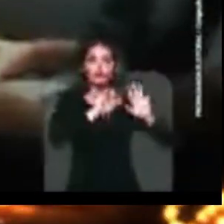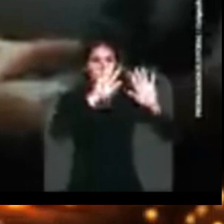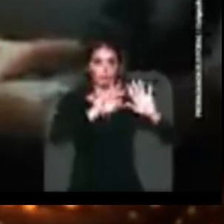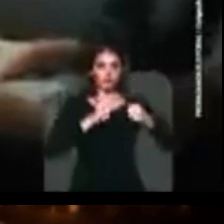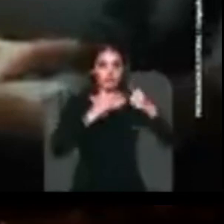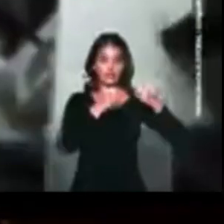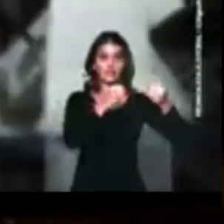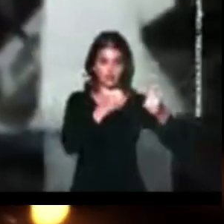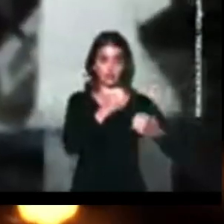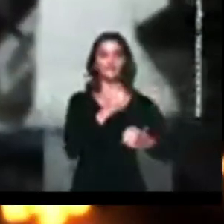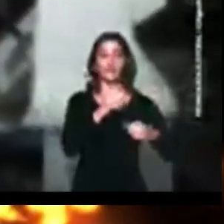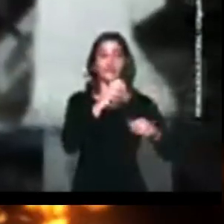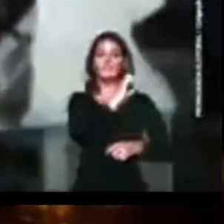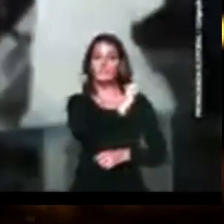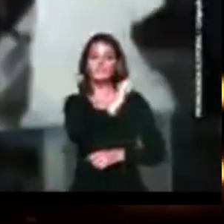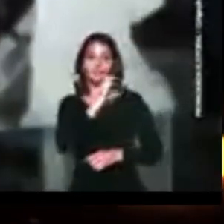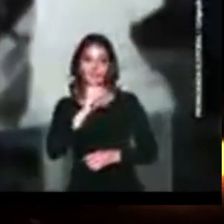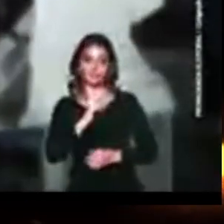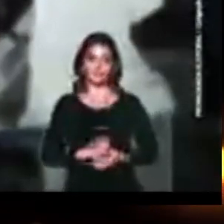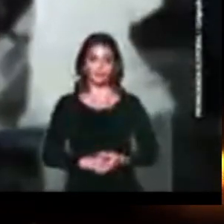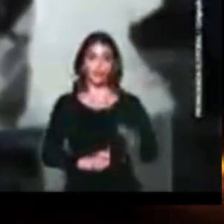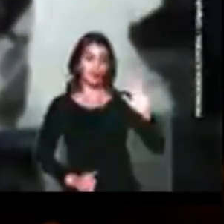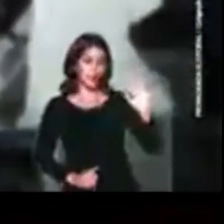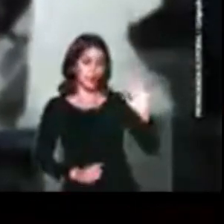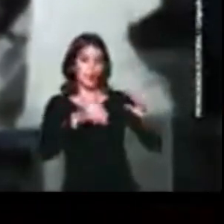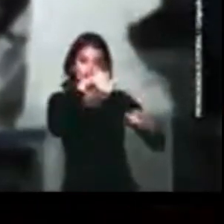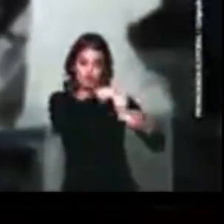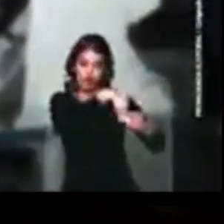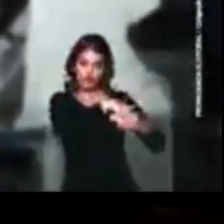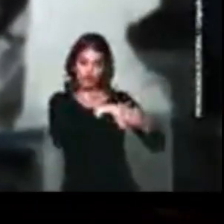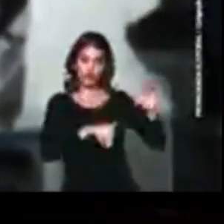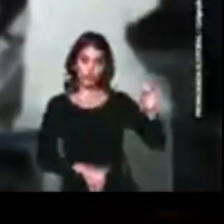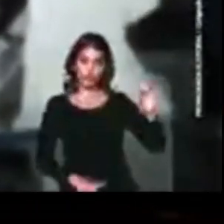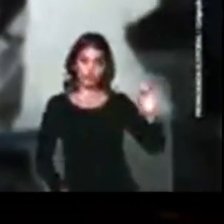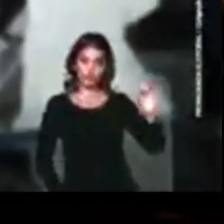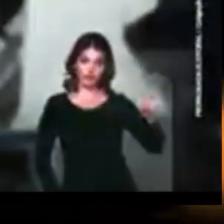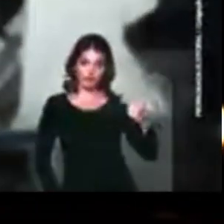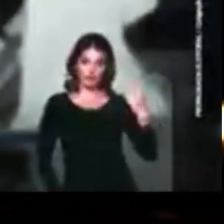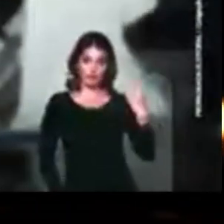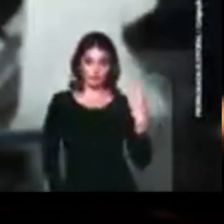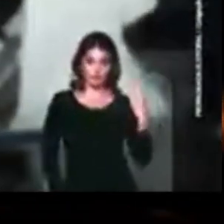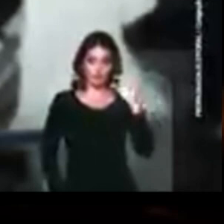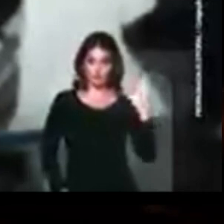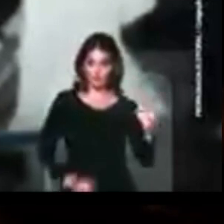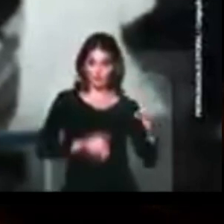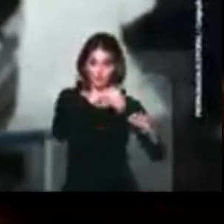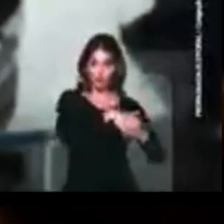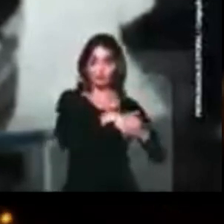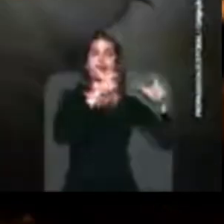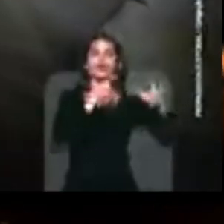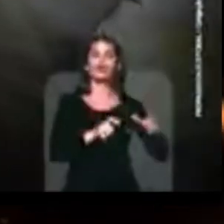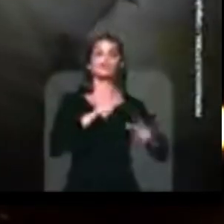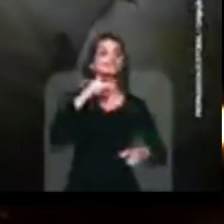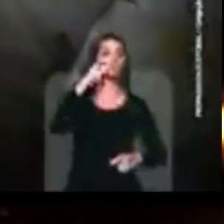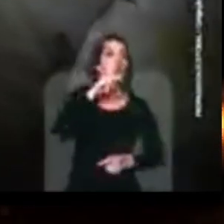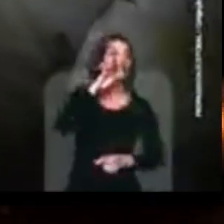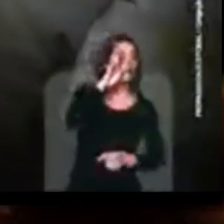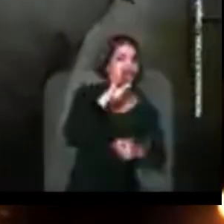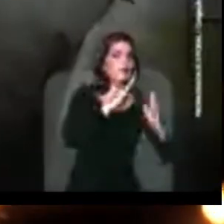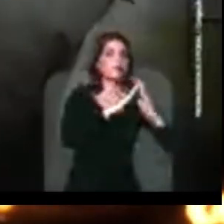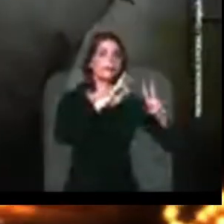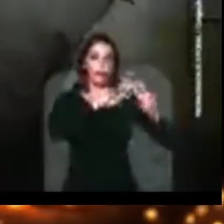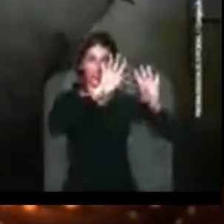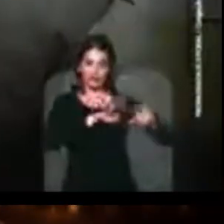do Sul. Lula recebe 90,3% dos votos em presídios da Paraíba. Lula é o